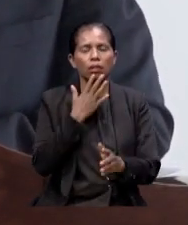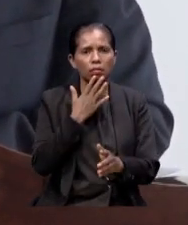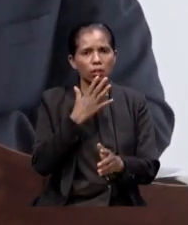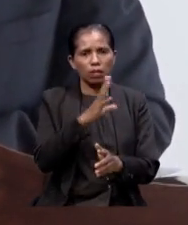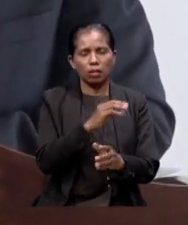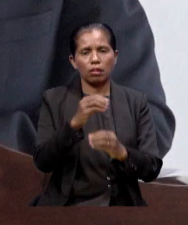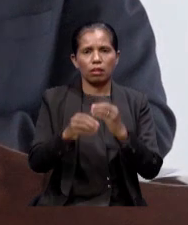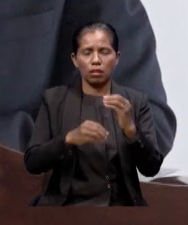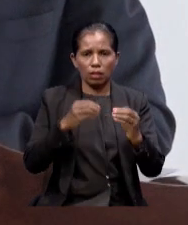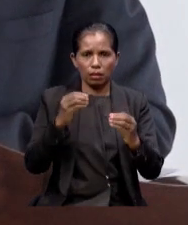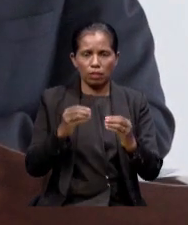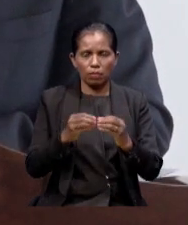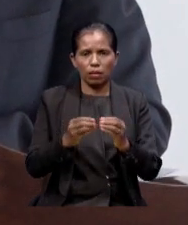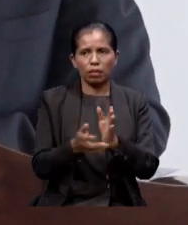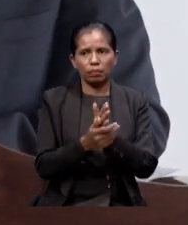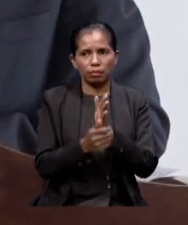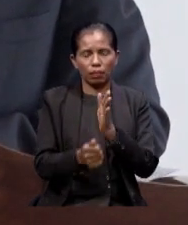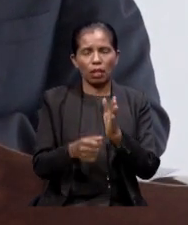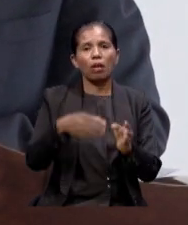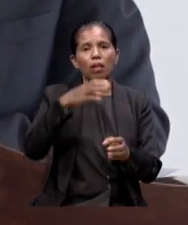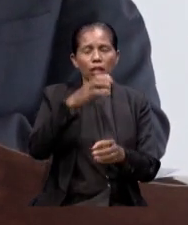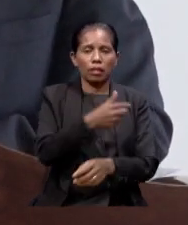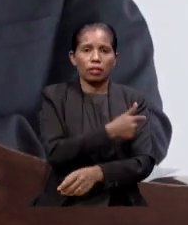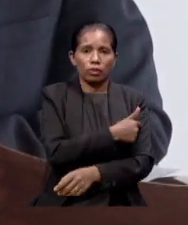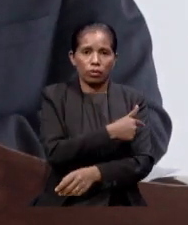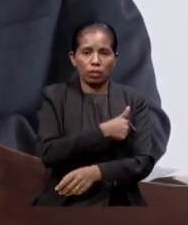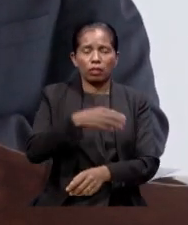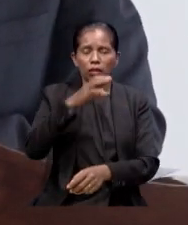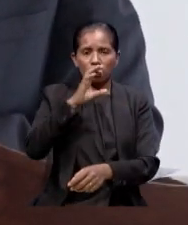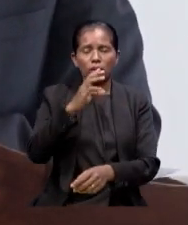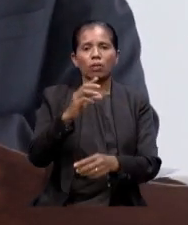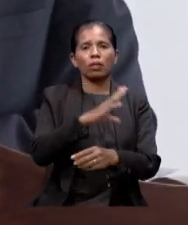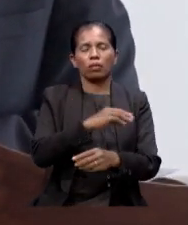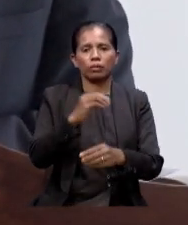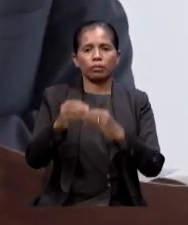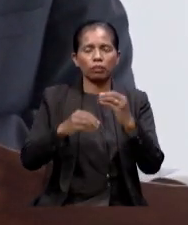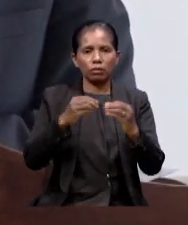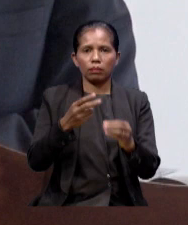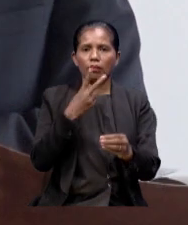ba minuman sira ne be açucaradas, kona ba tabaco.